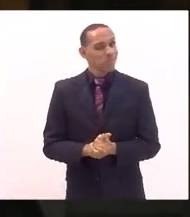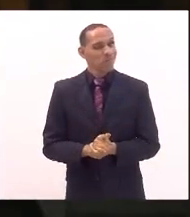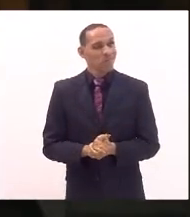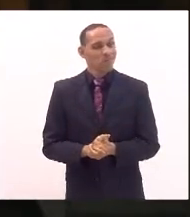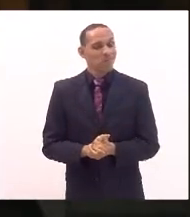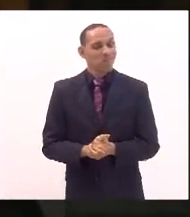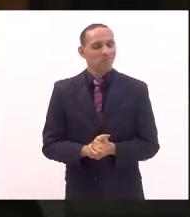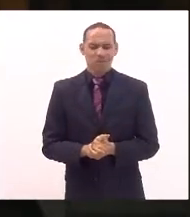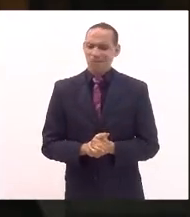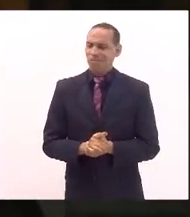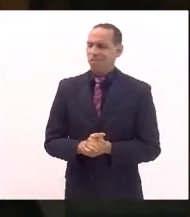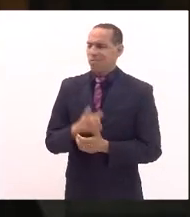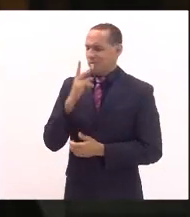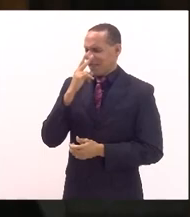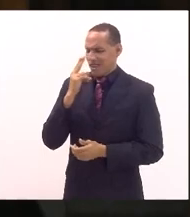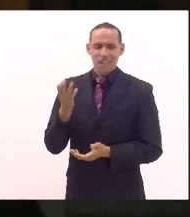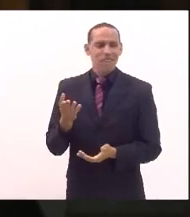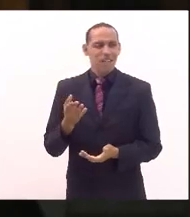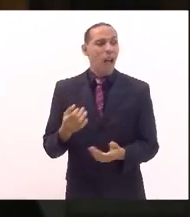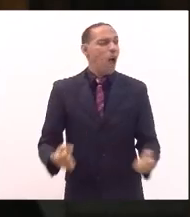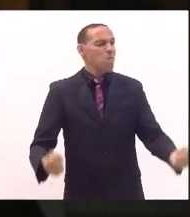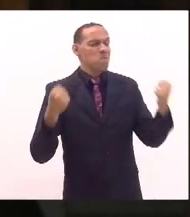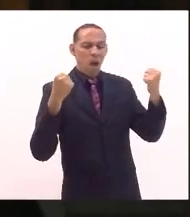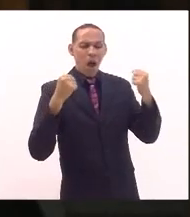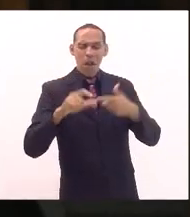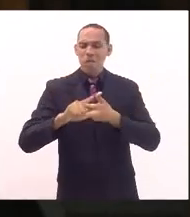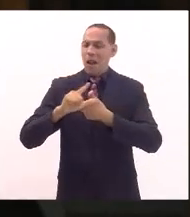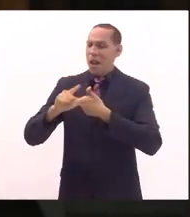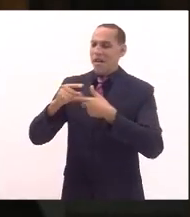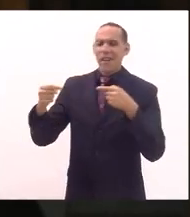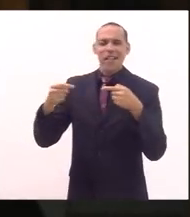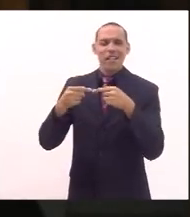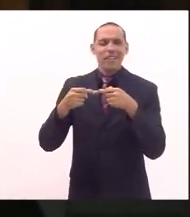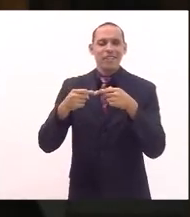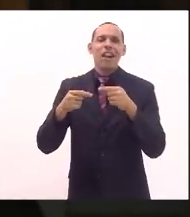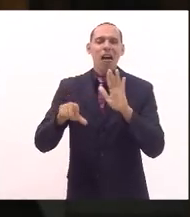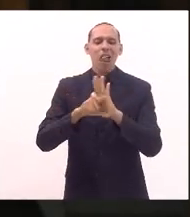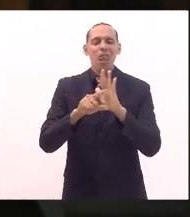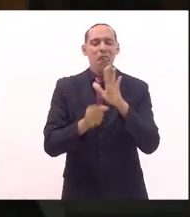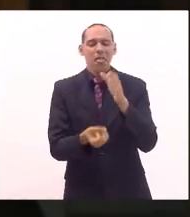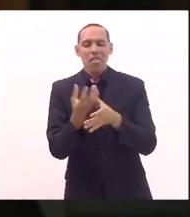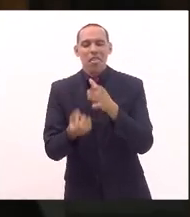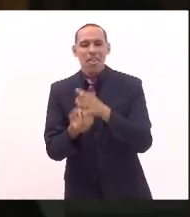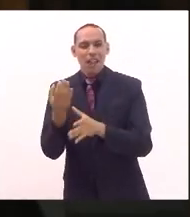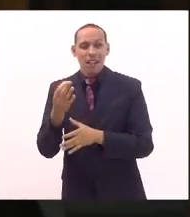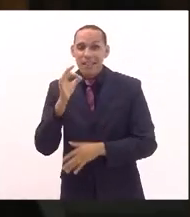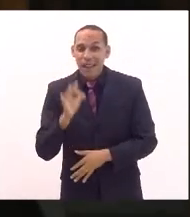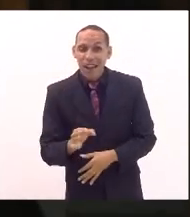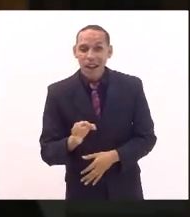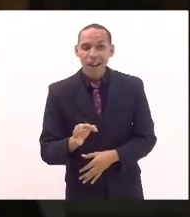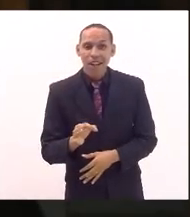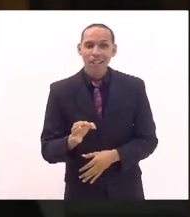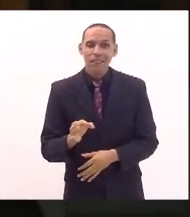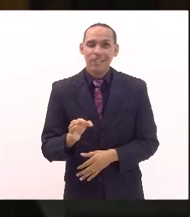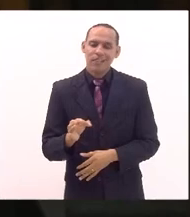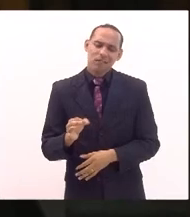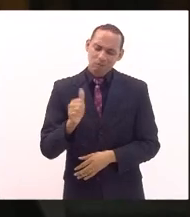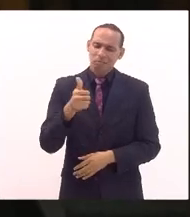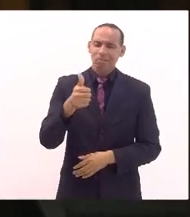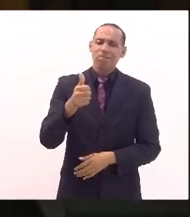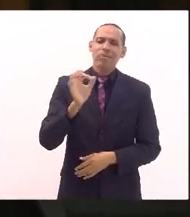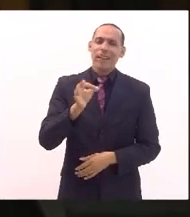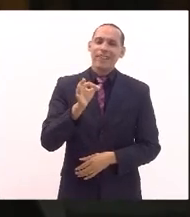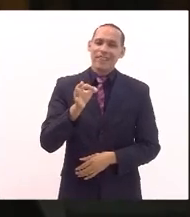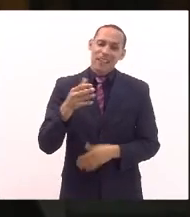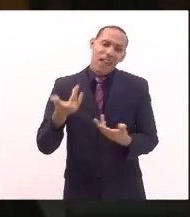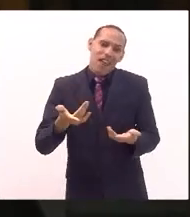primeira impressão ou se envolve é o poder legislativo então ele registra acertou Claro que sim